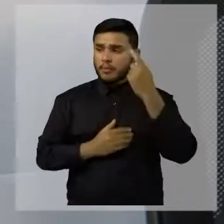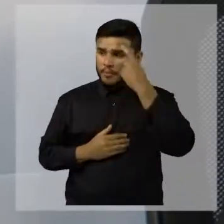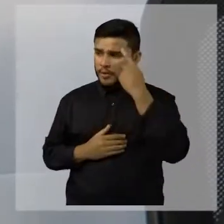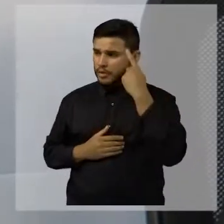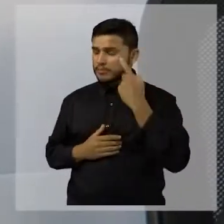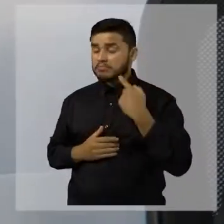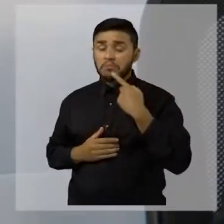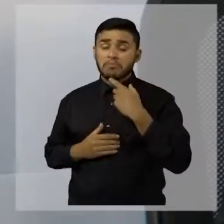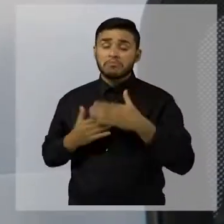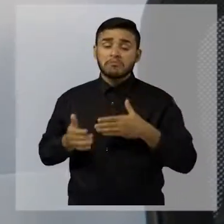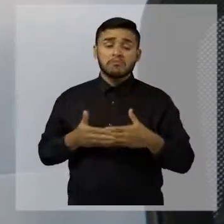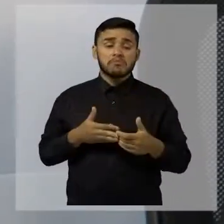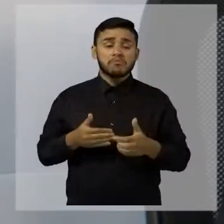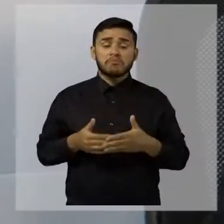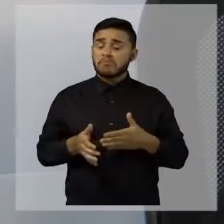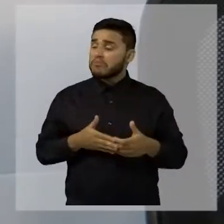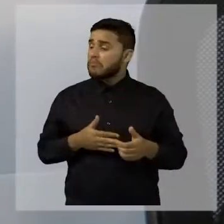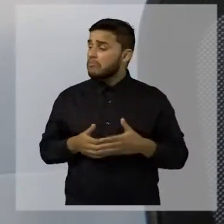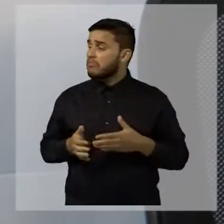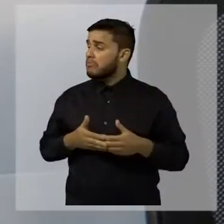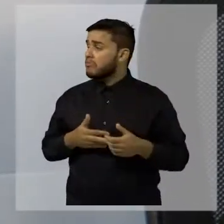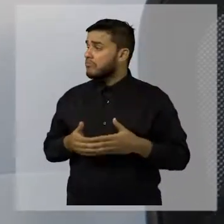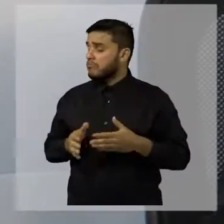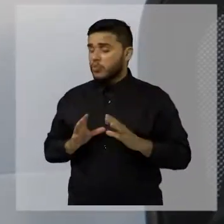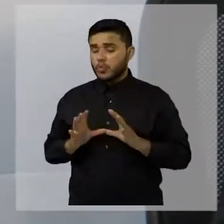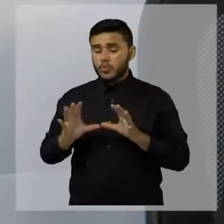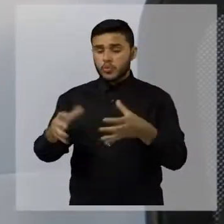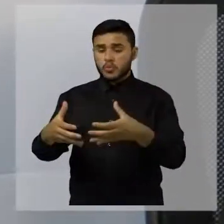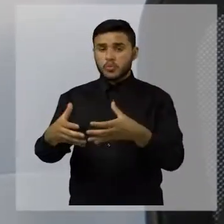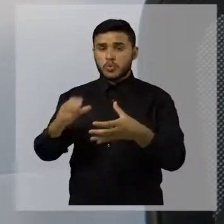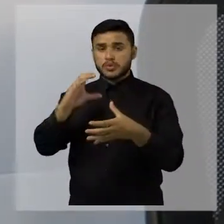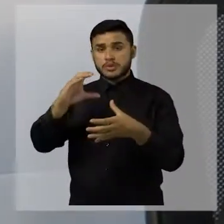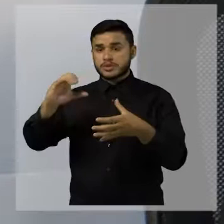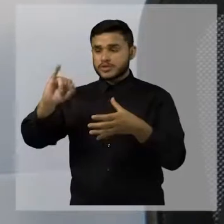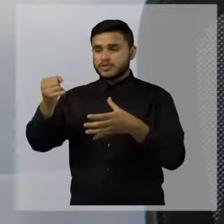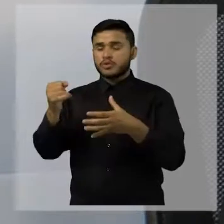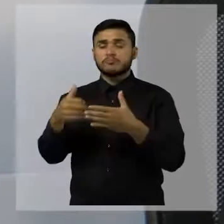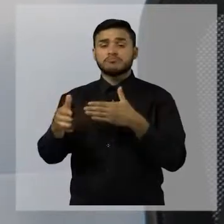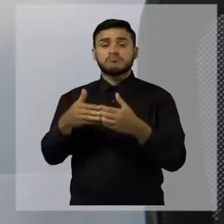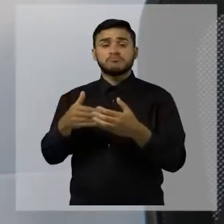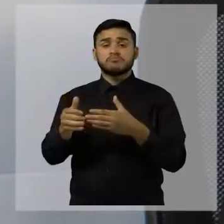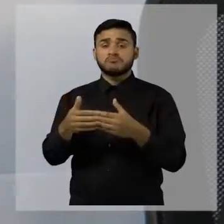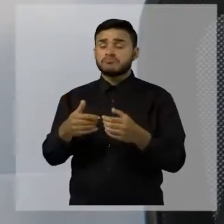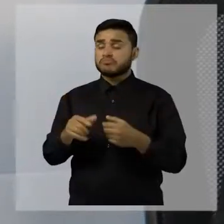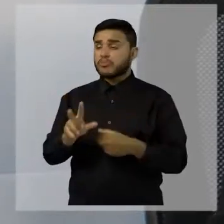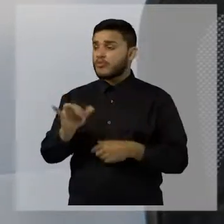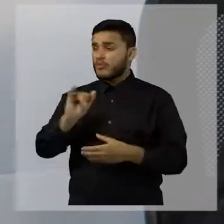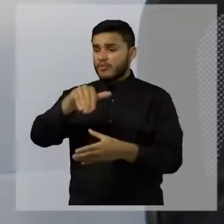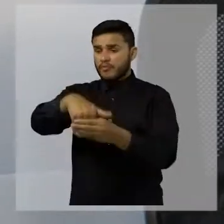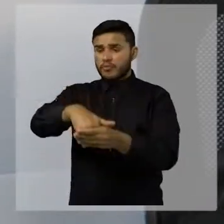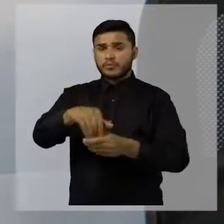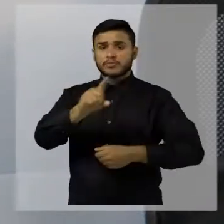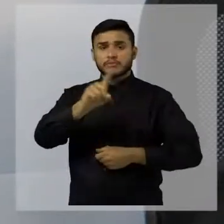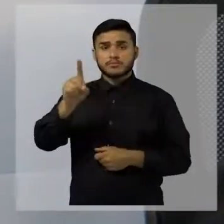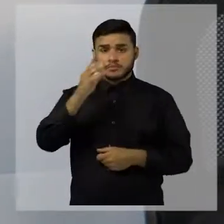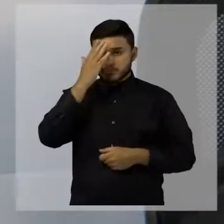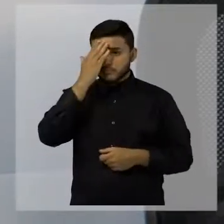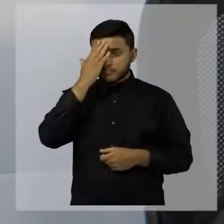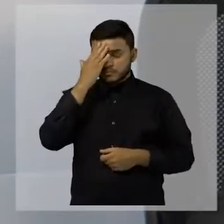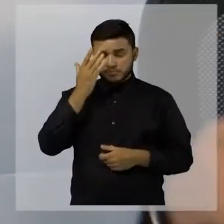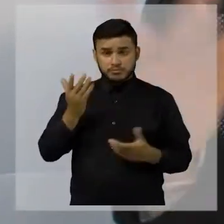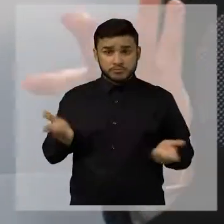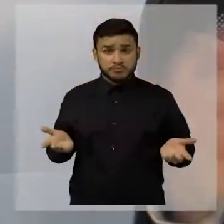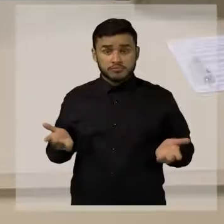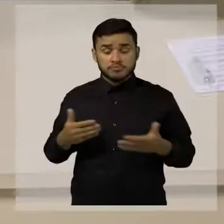corpo mole em relação à Comissão de Constituição e Justiça da Câmara Federal e deixando que a oposição faça